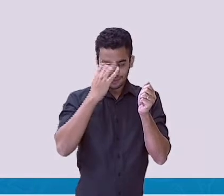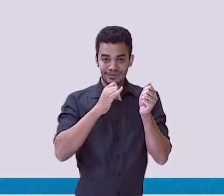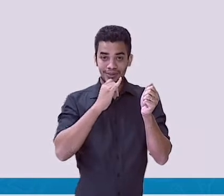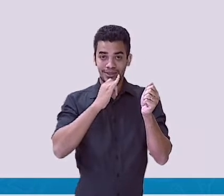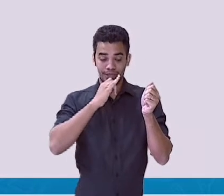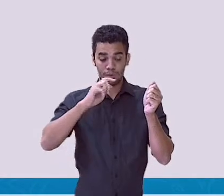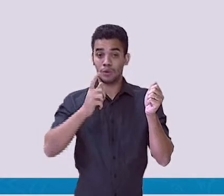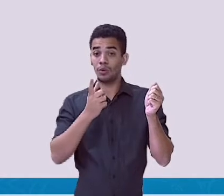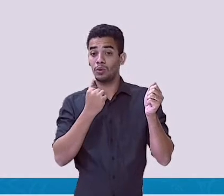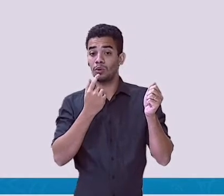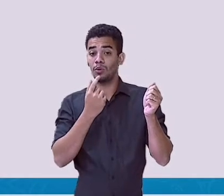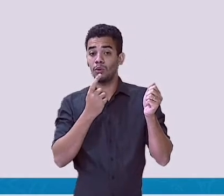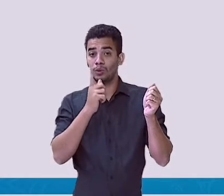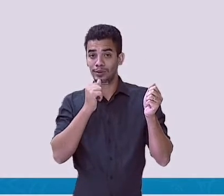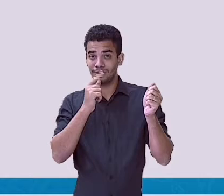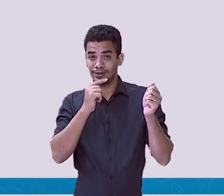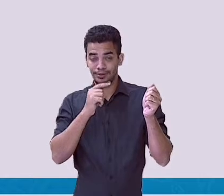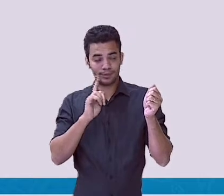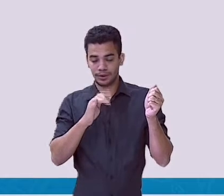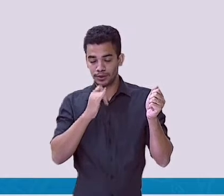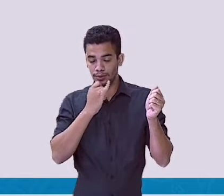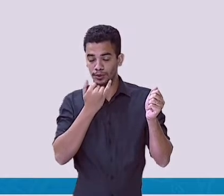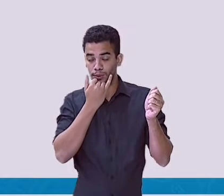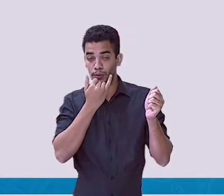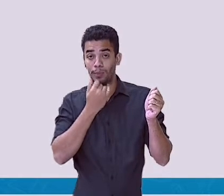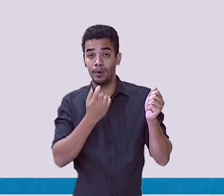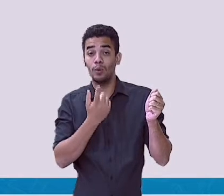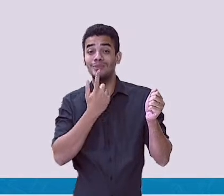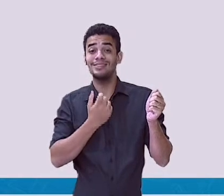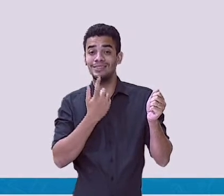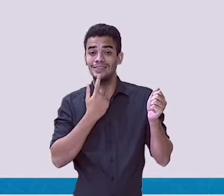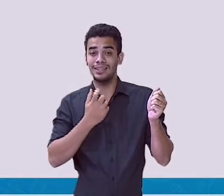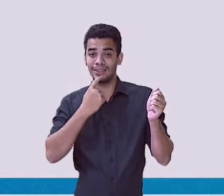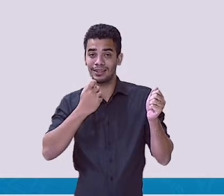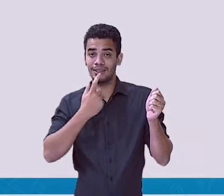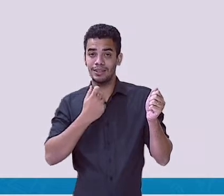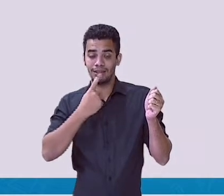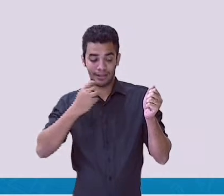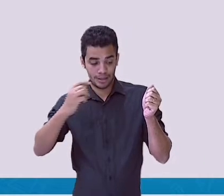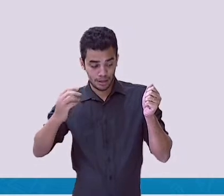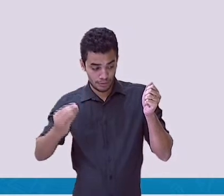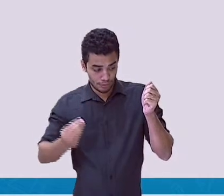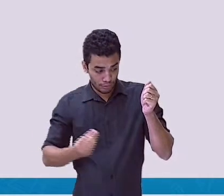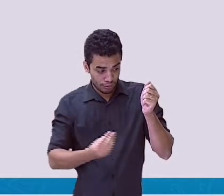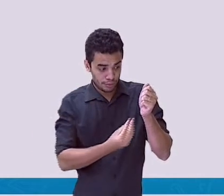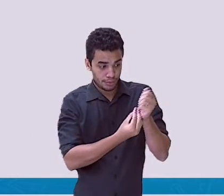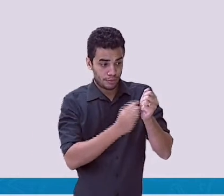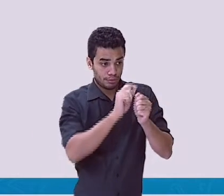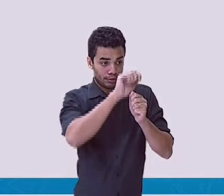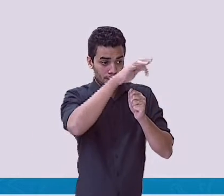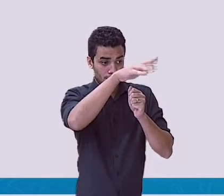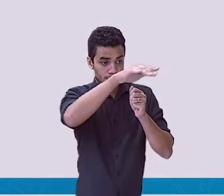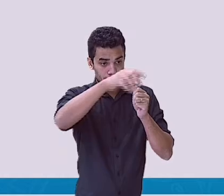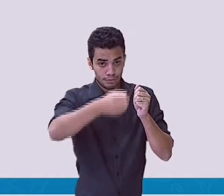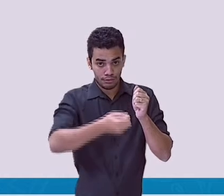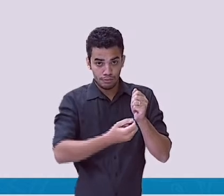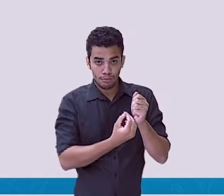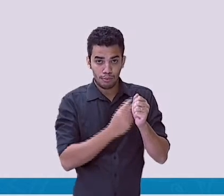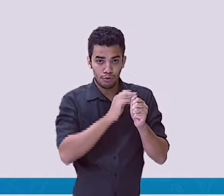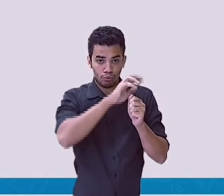fazer todo um circuito do sangue dentro destas cavidades, tá? Vamos